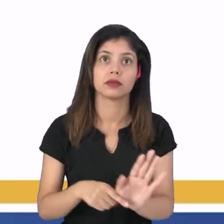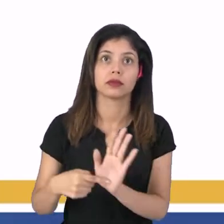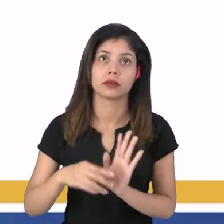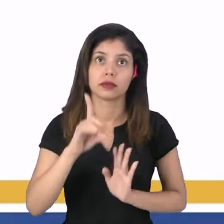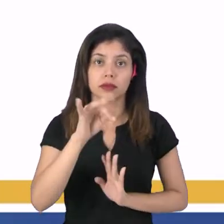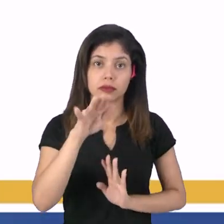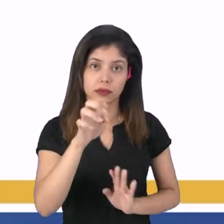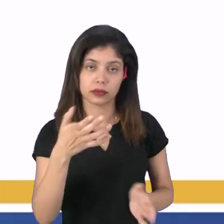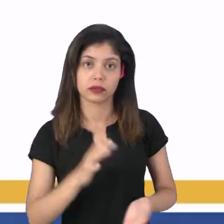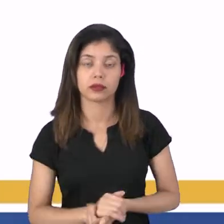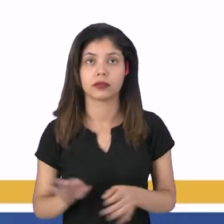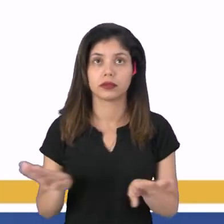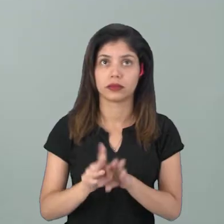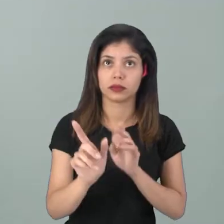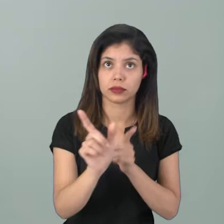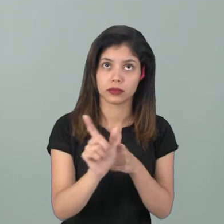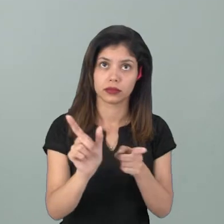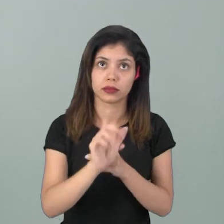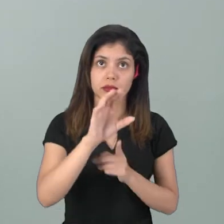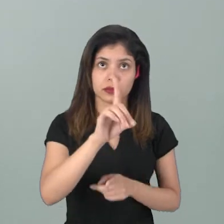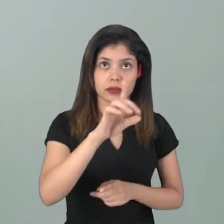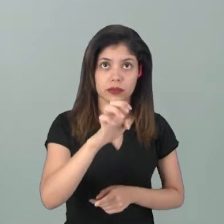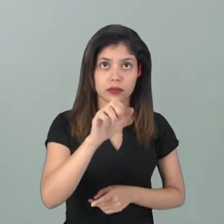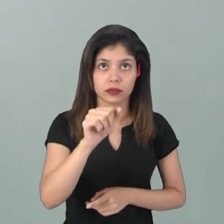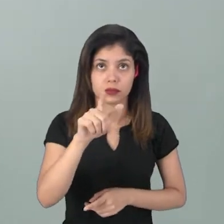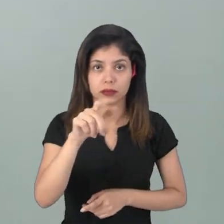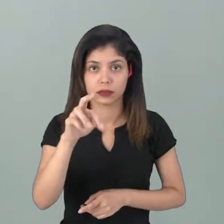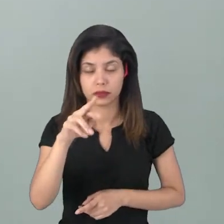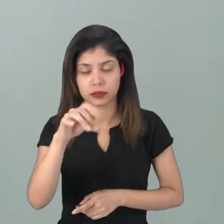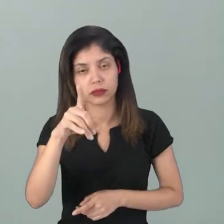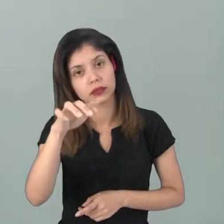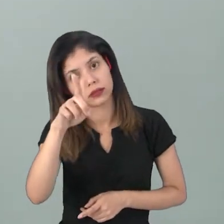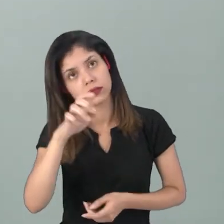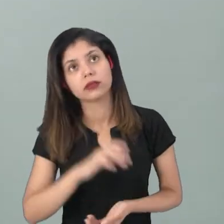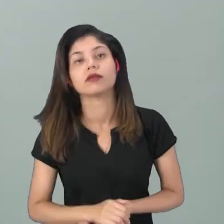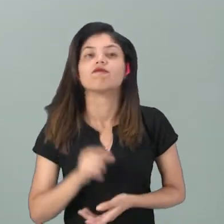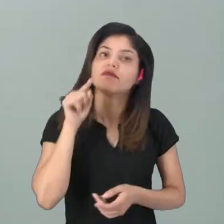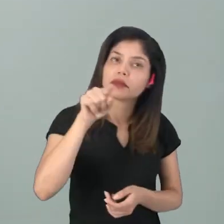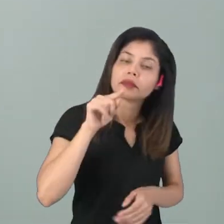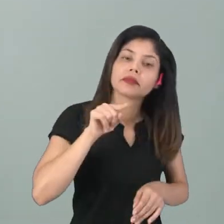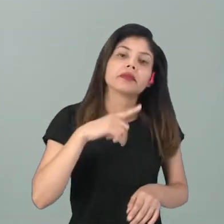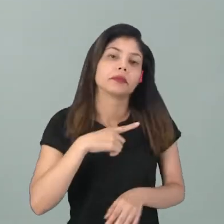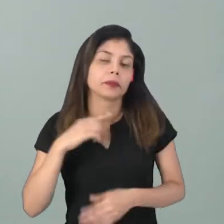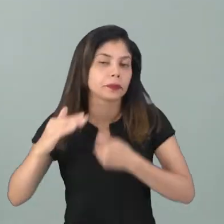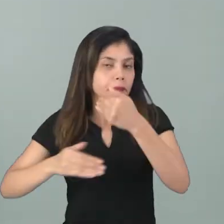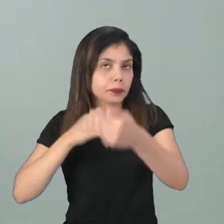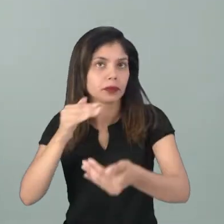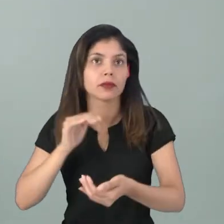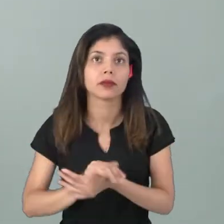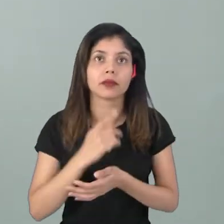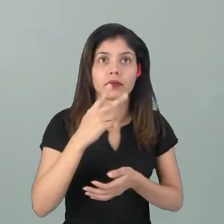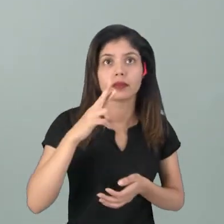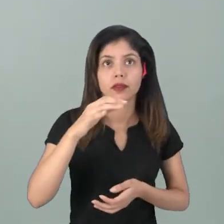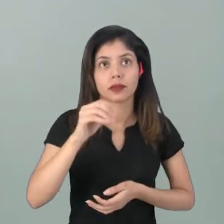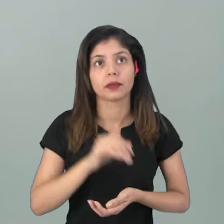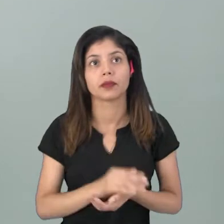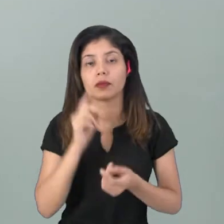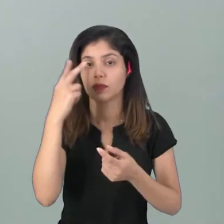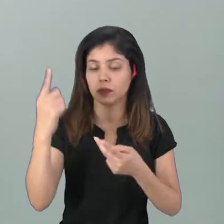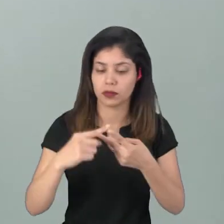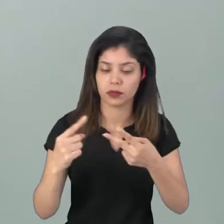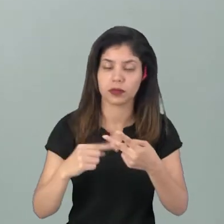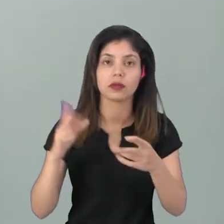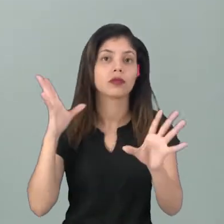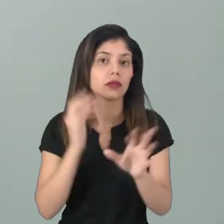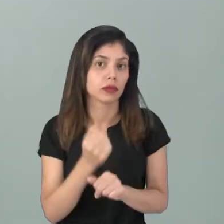dade, que acaba formando a palavra deslealdade, tá? E aí a gente tem um processo de prefixação e sufixação, porque